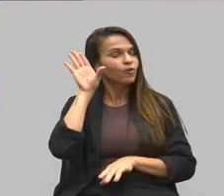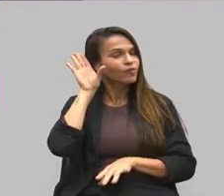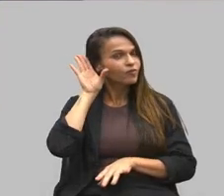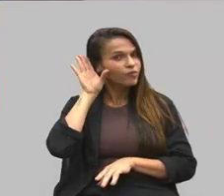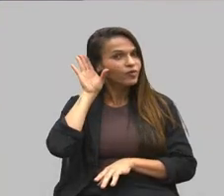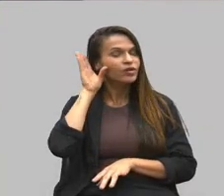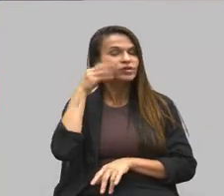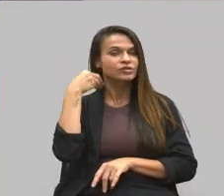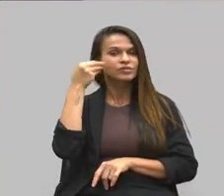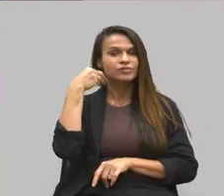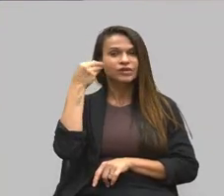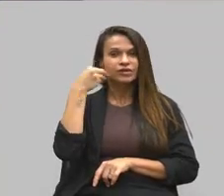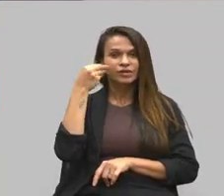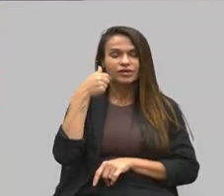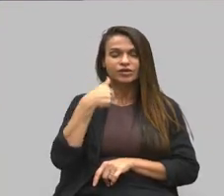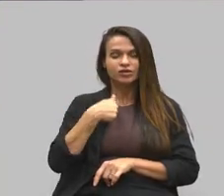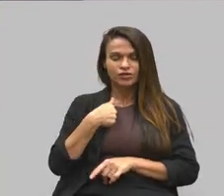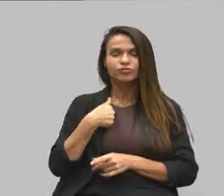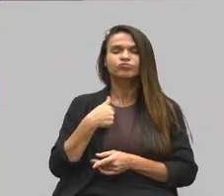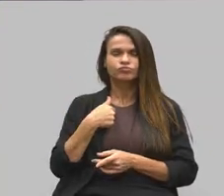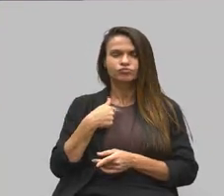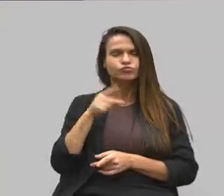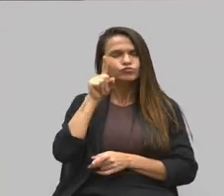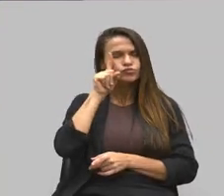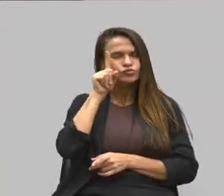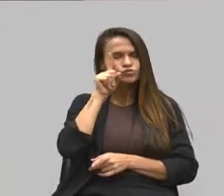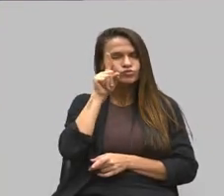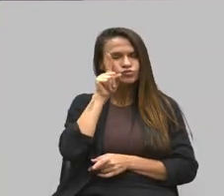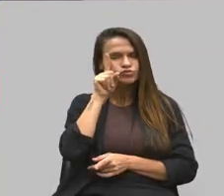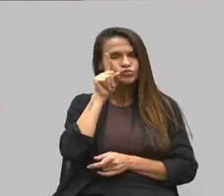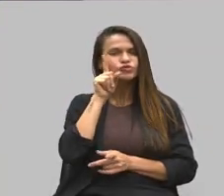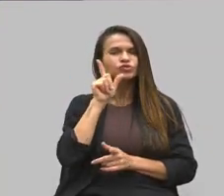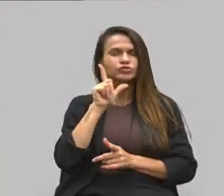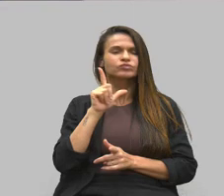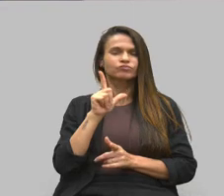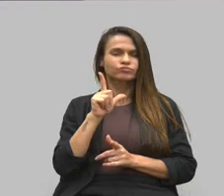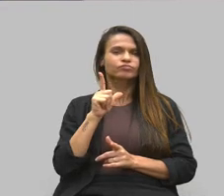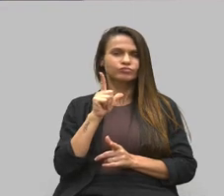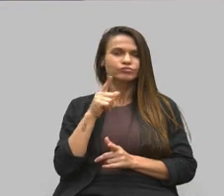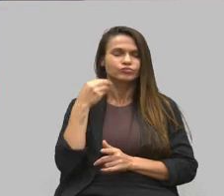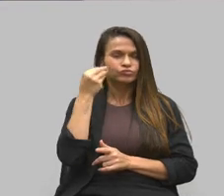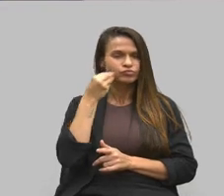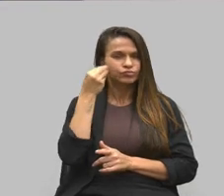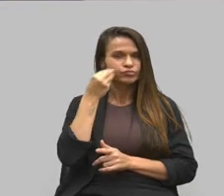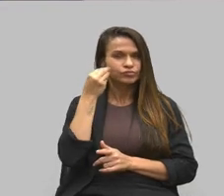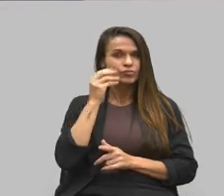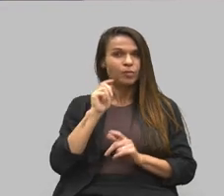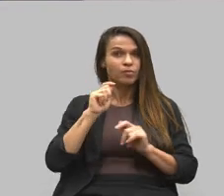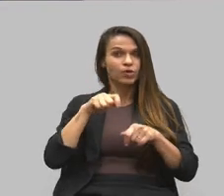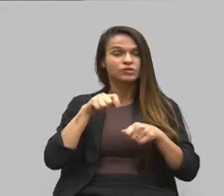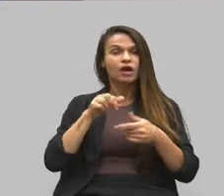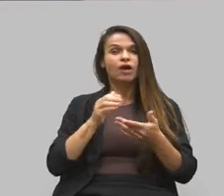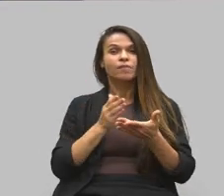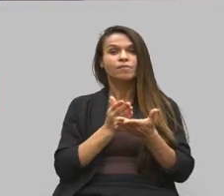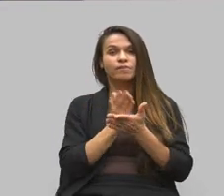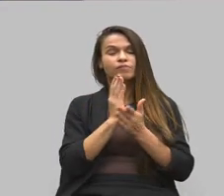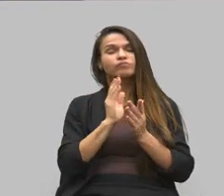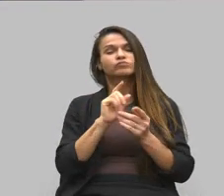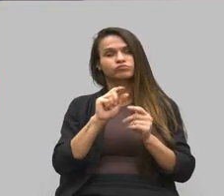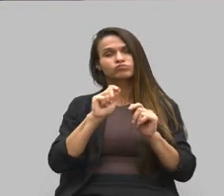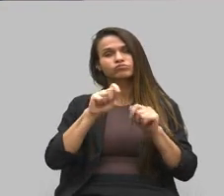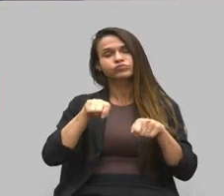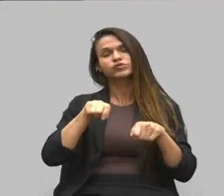experiências que eu vivencio positivas aprovadas e que podem ser replicadas e apr e